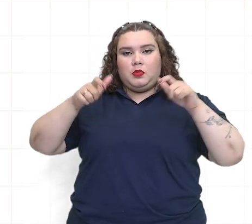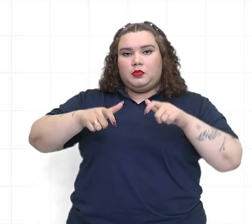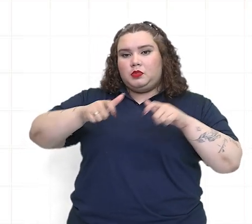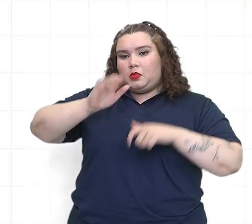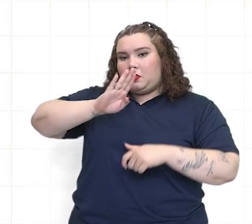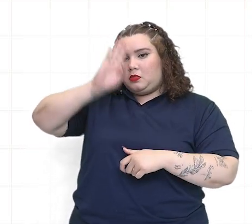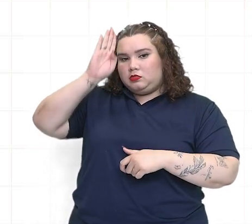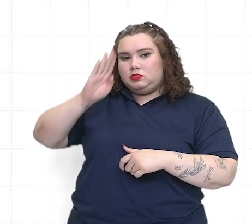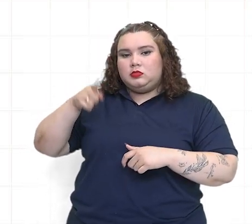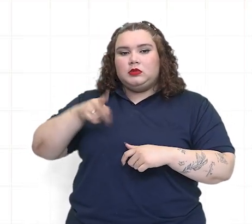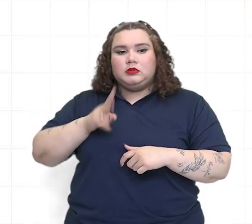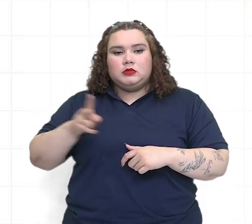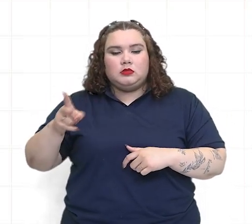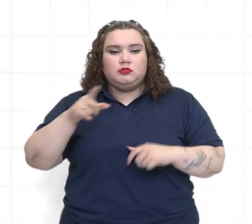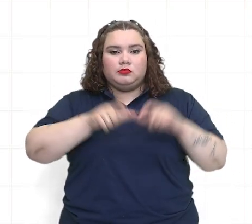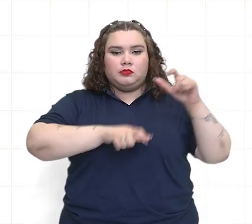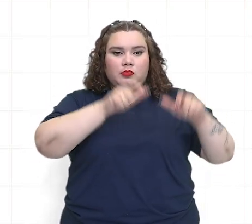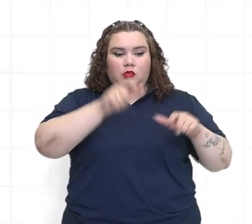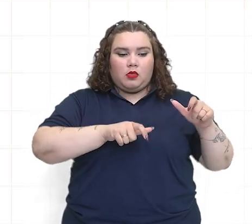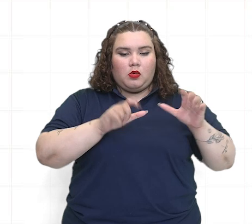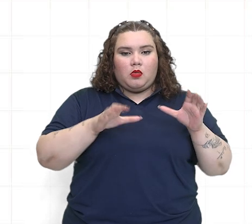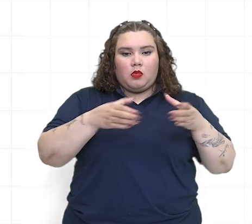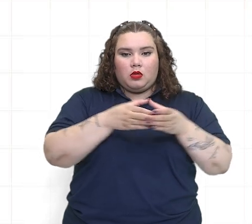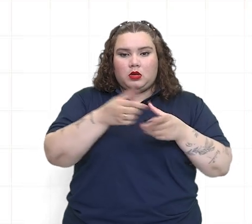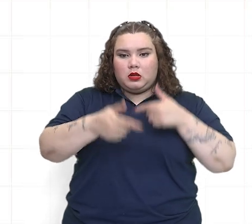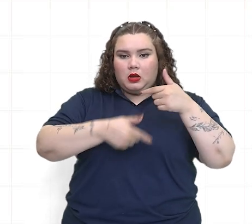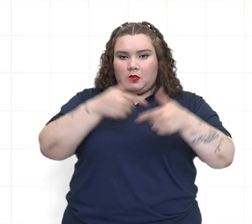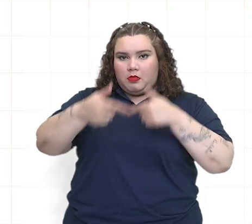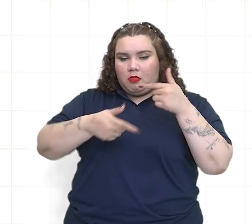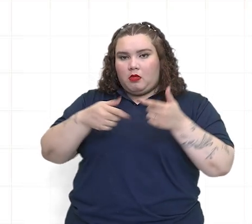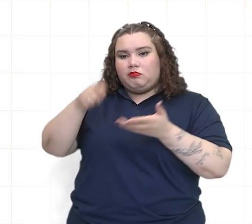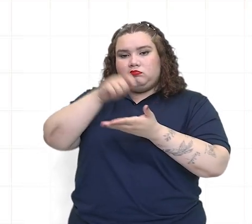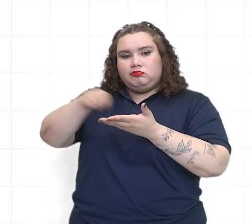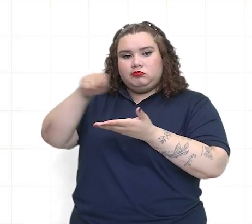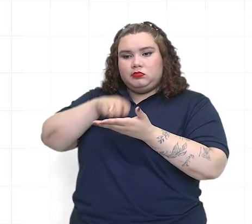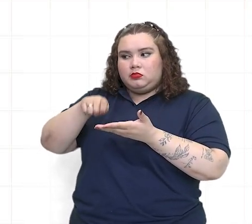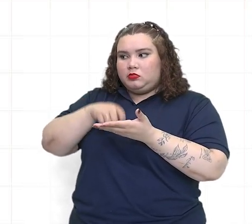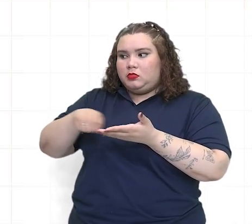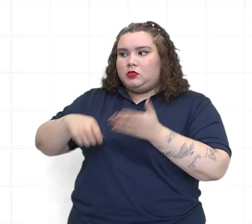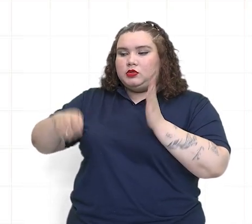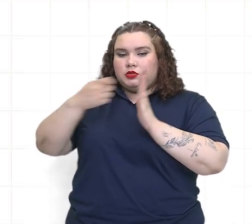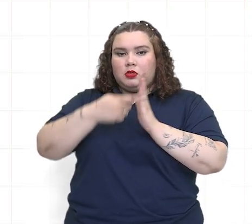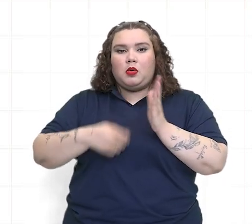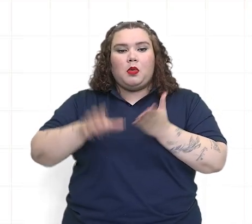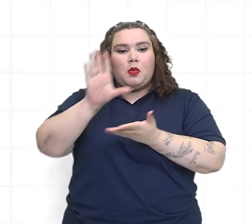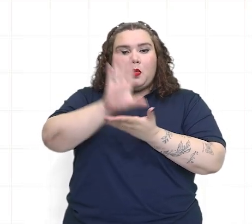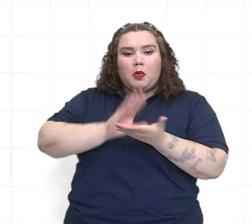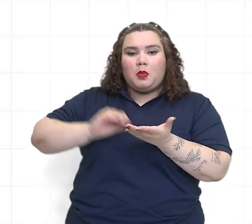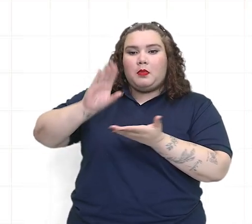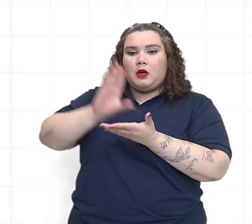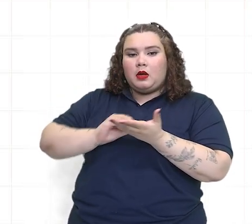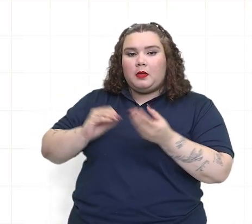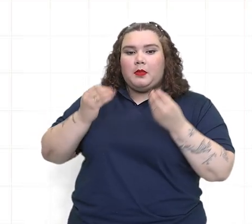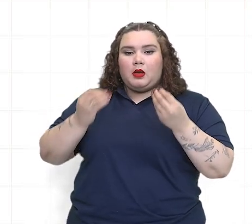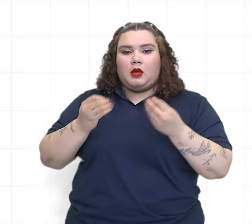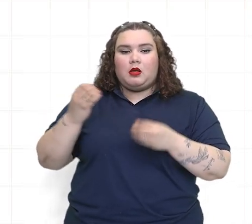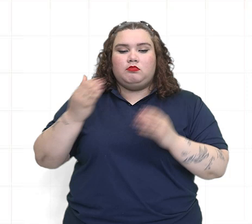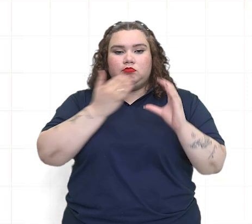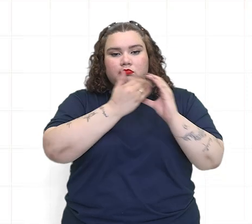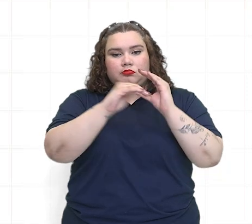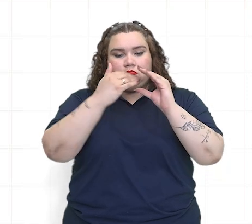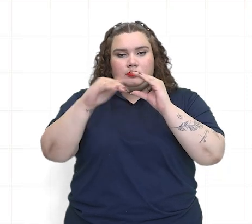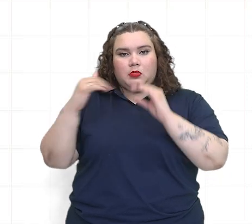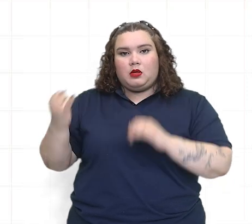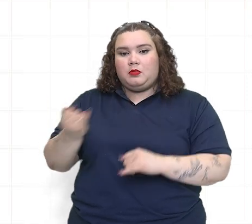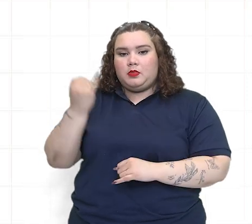Roma. Frequentemente, os escribas eram comissionados a fazer cópias para